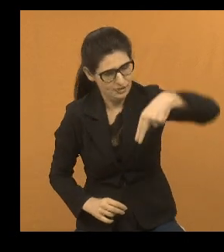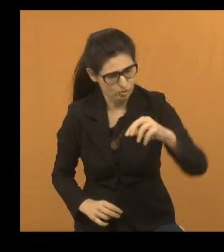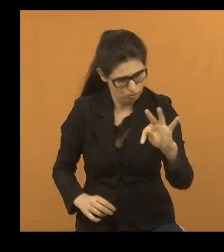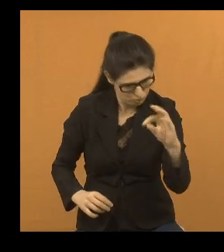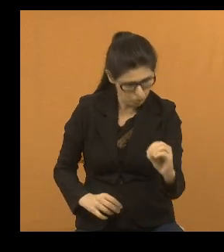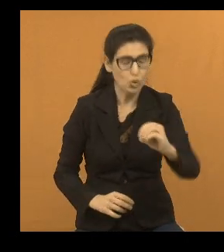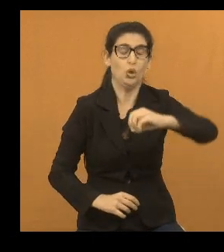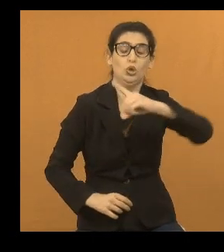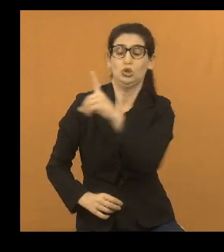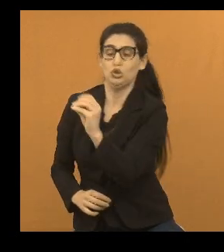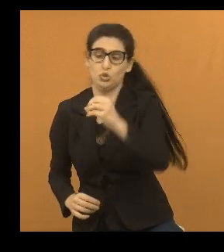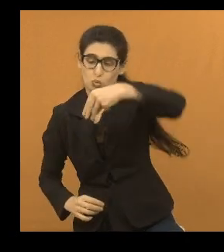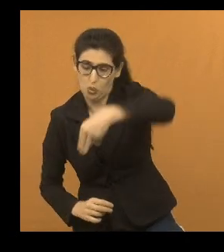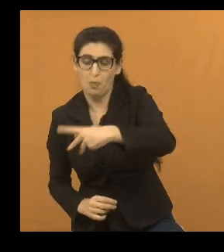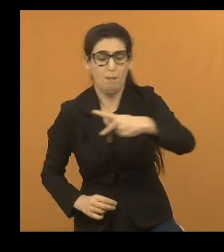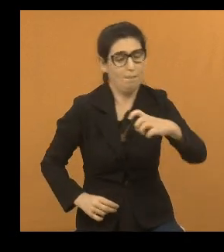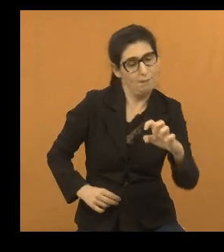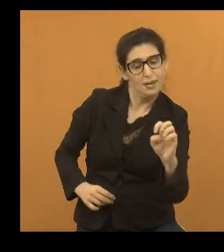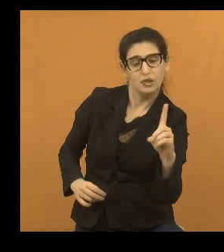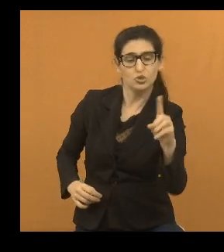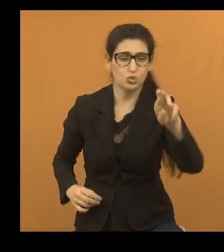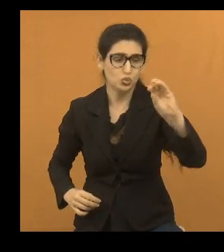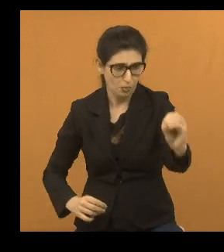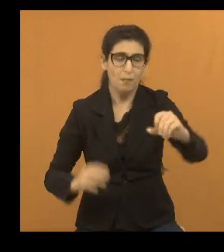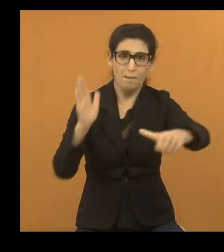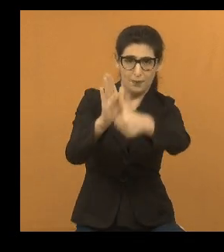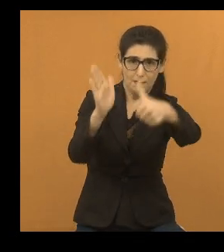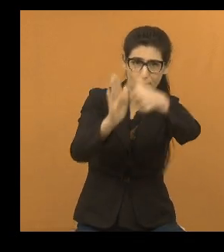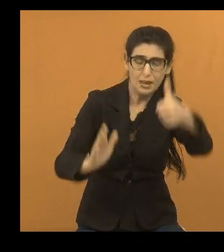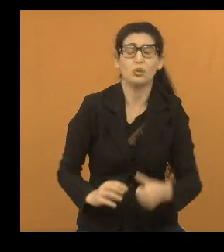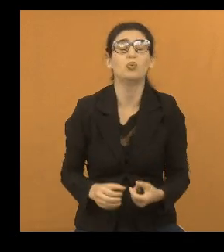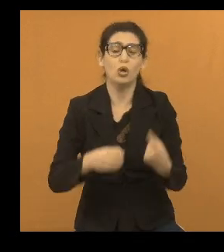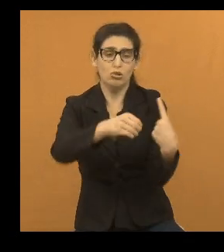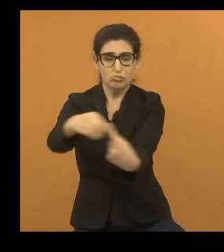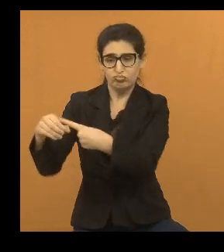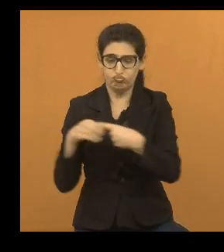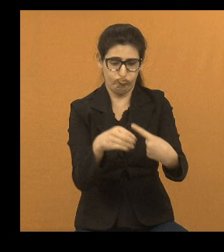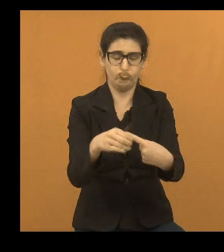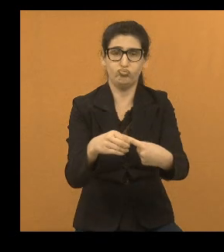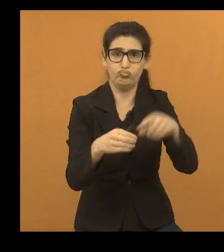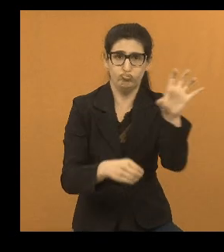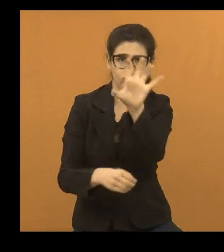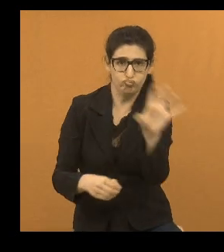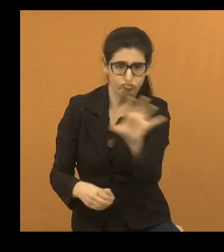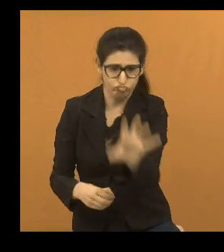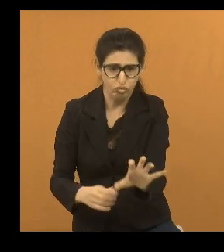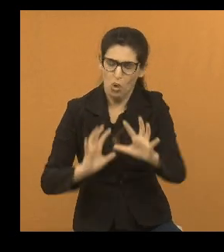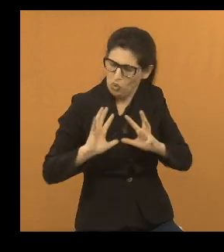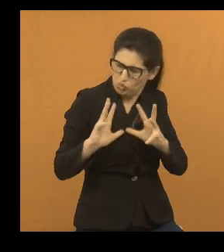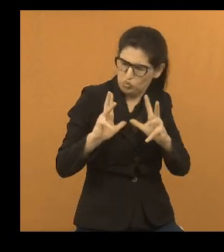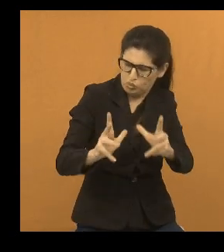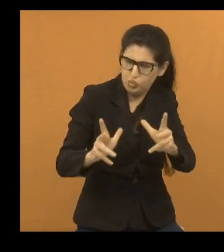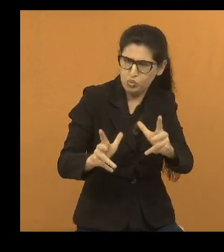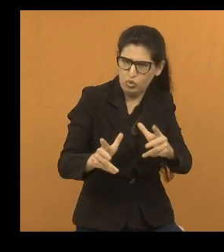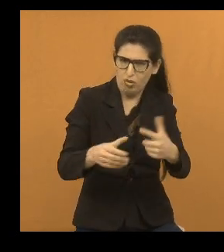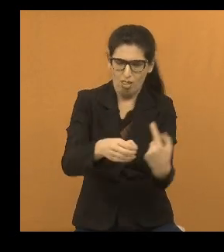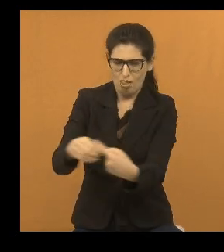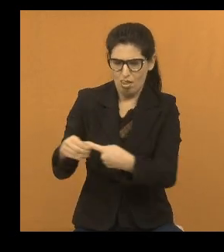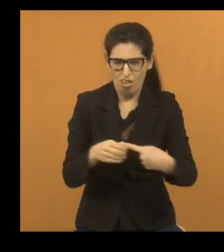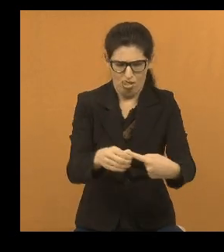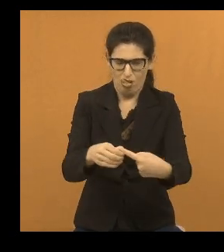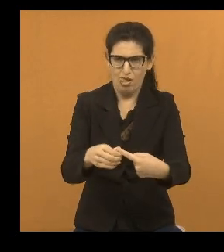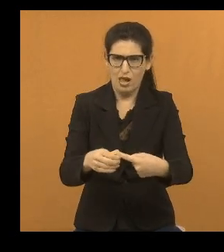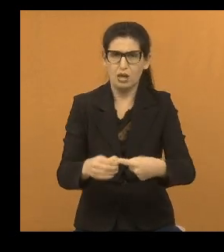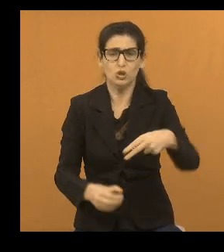Nas regiões da cidade, nós podemos considerar aí a região central, que é todas onde a gente se encontra no momento,